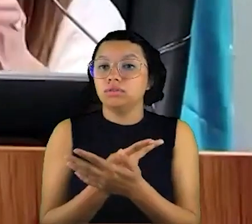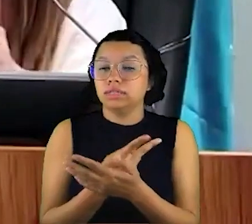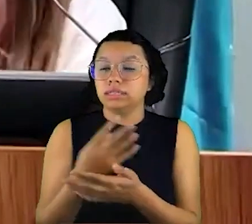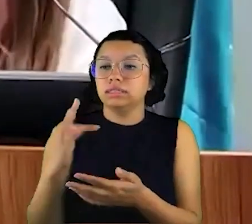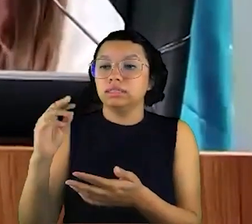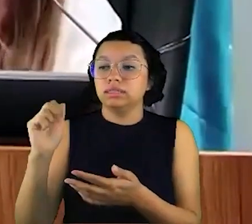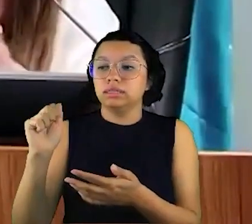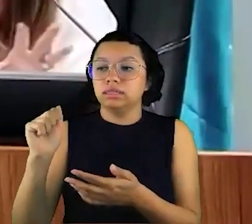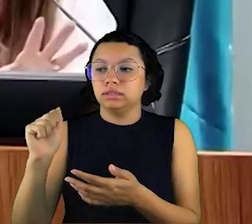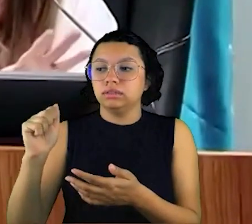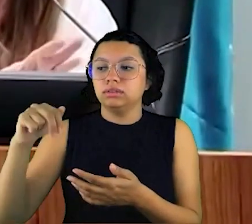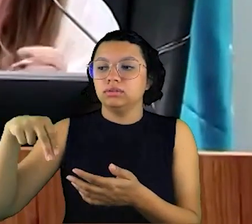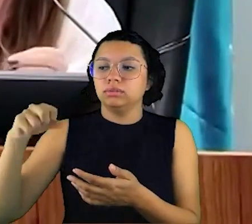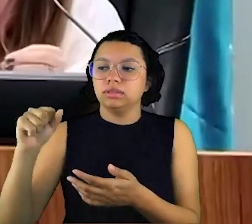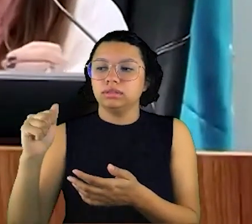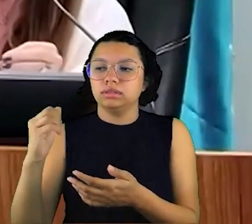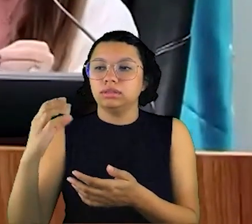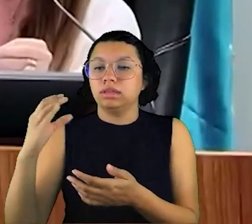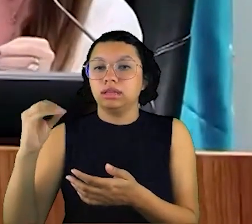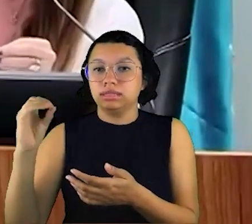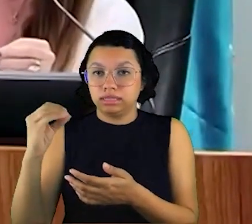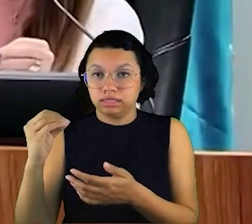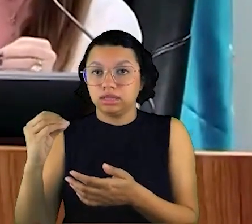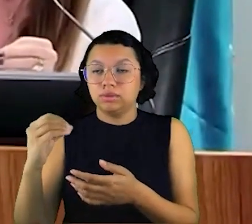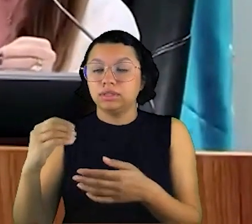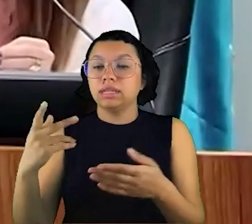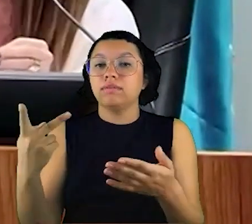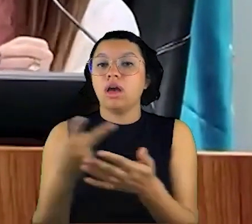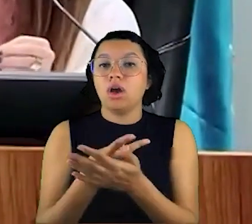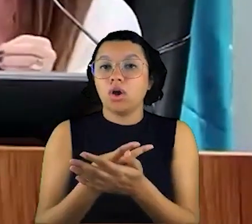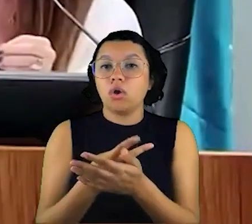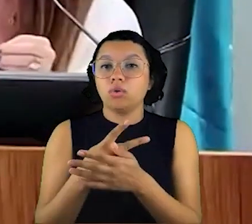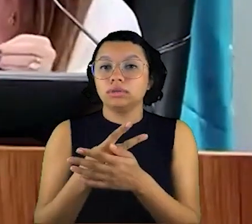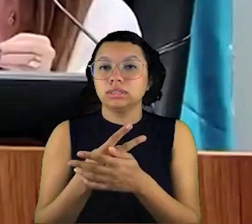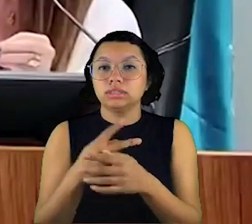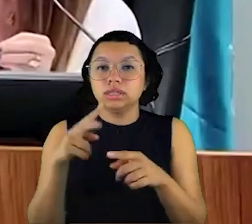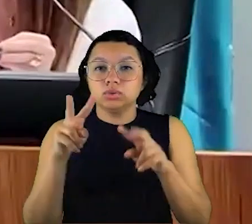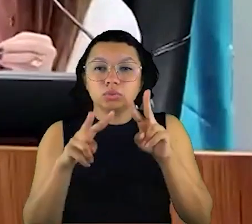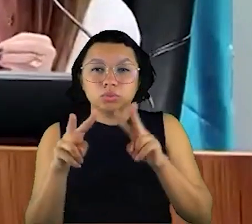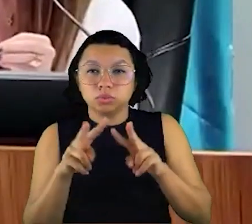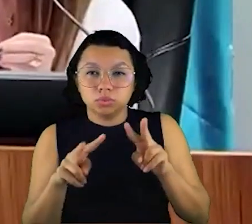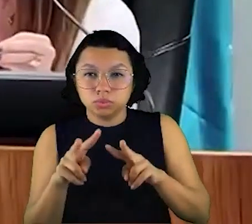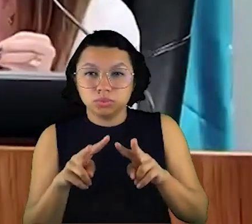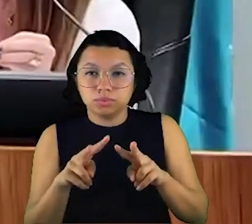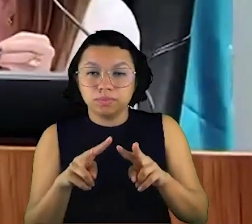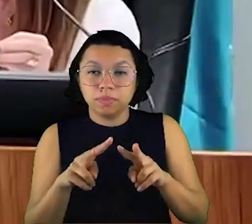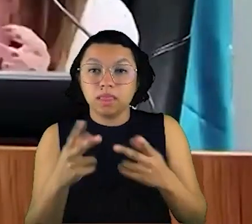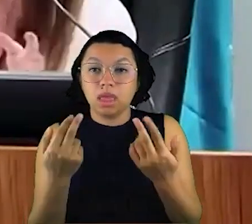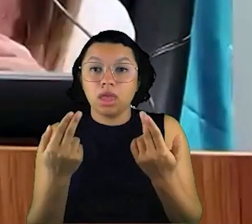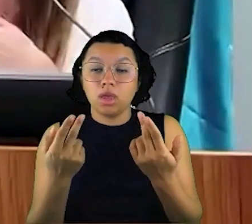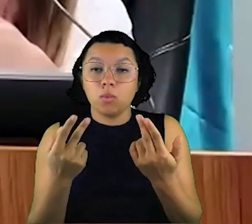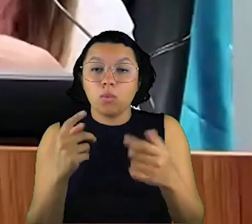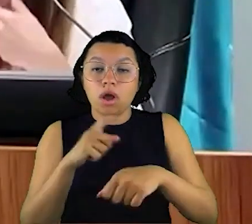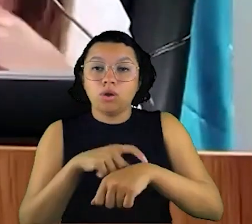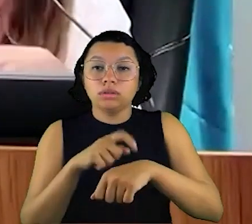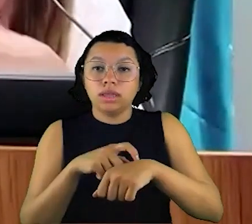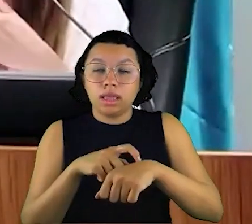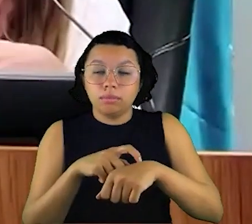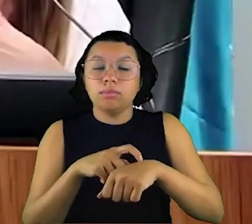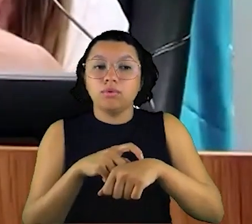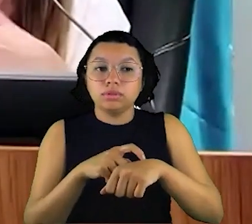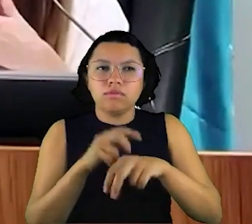uma empresa que estava em recuperação judicial, e ao mesmo tempo eles estavam fazendo uma investigação de grupo econômico, e aí eles estavam